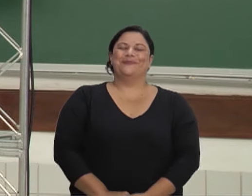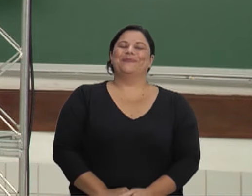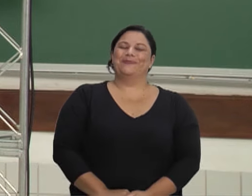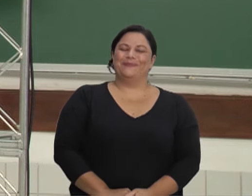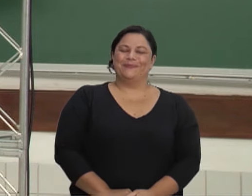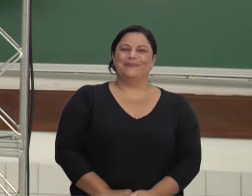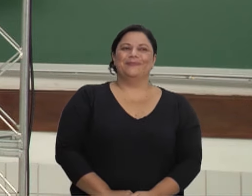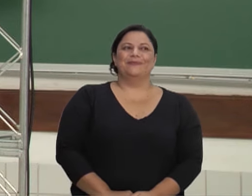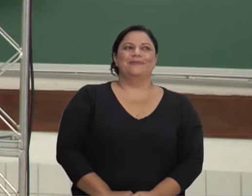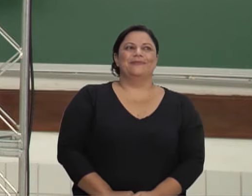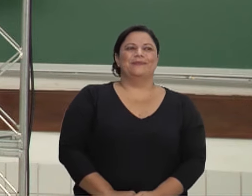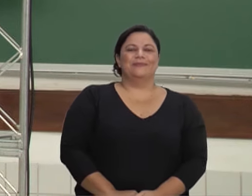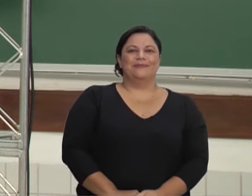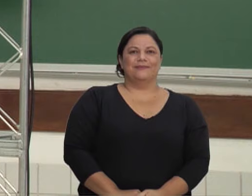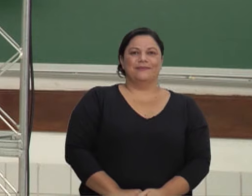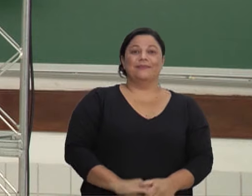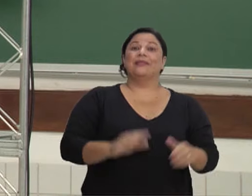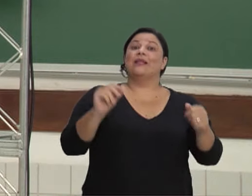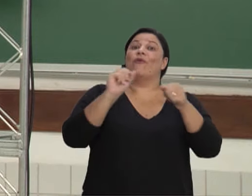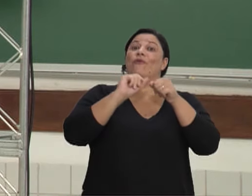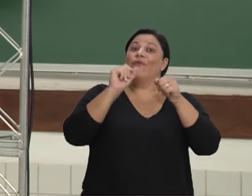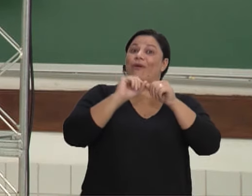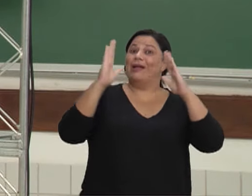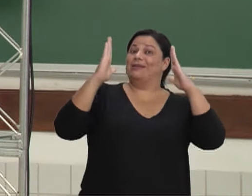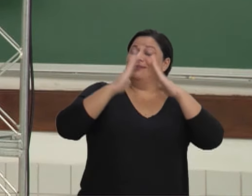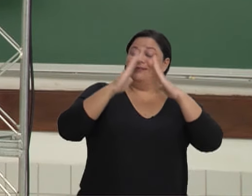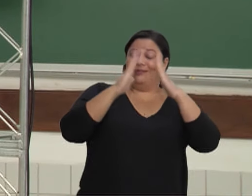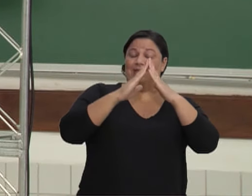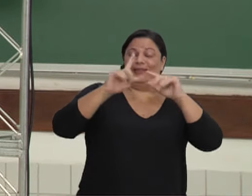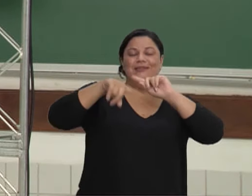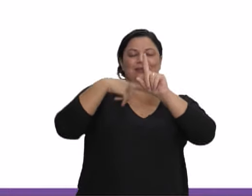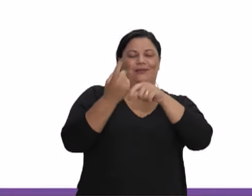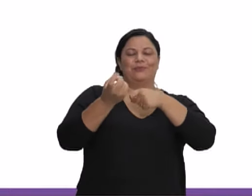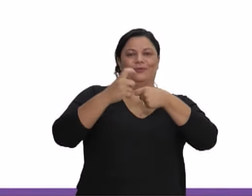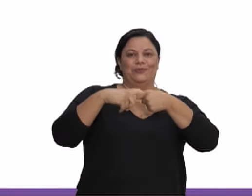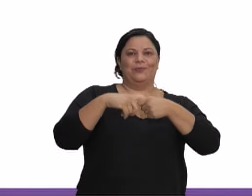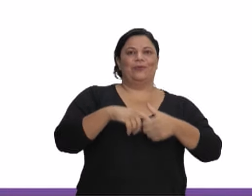novamente, tranquilo? Então, façam em casa e a gente já retorna.